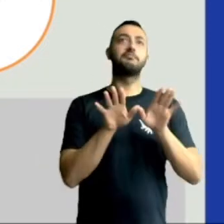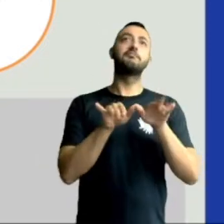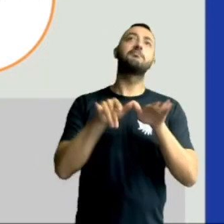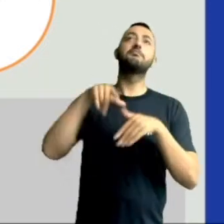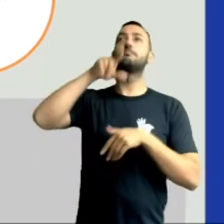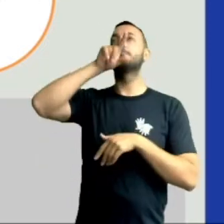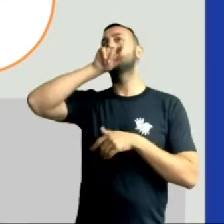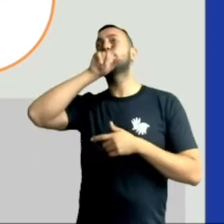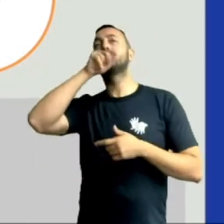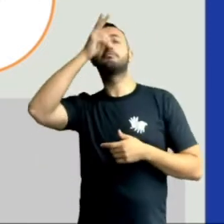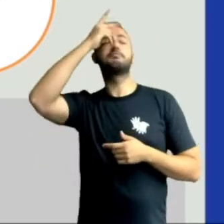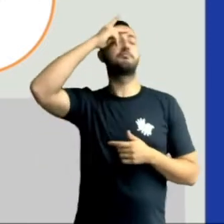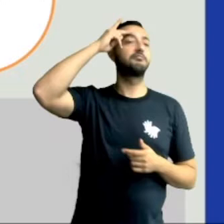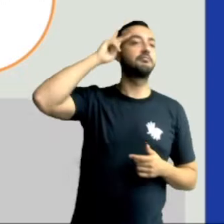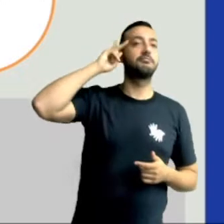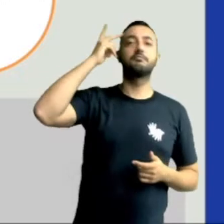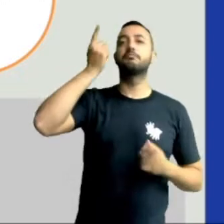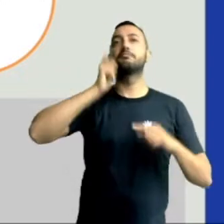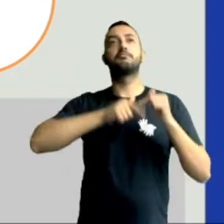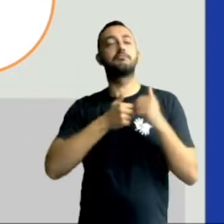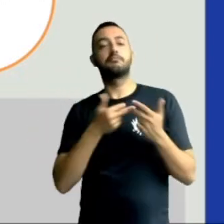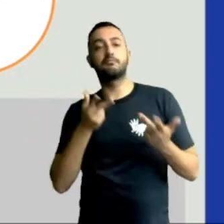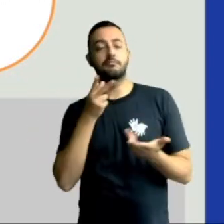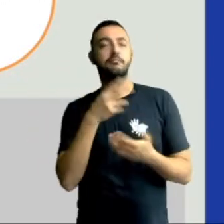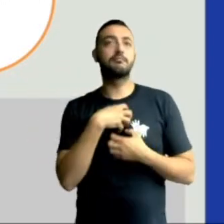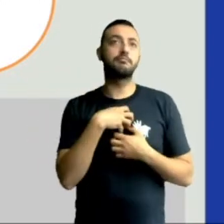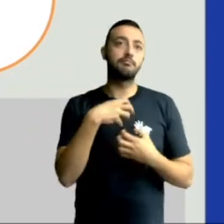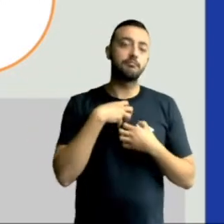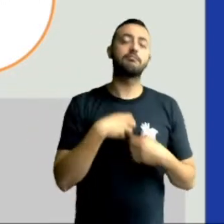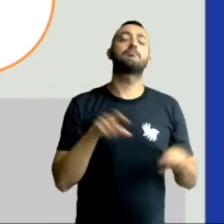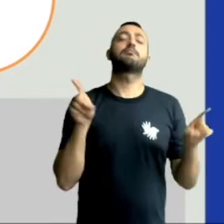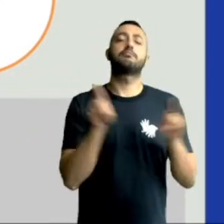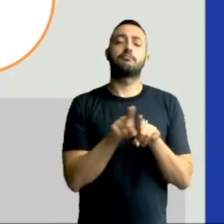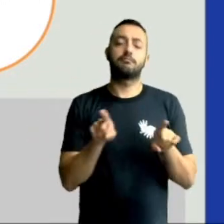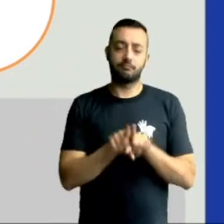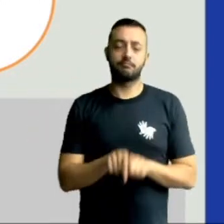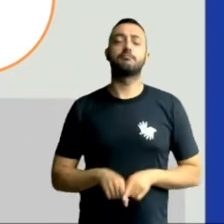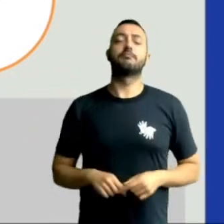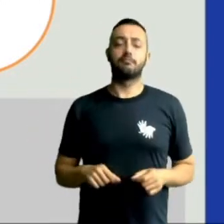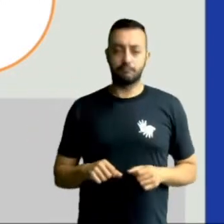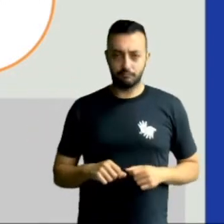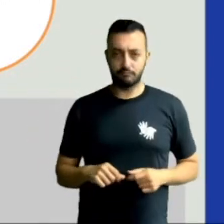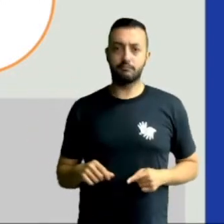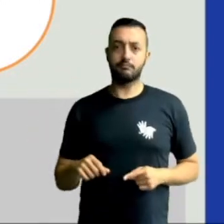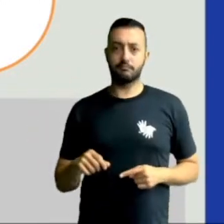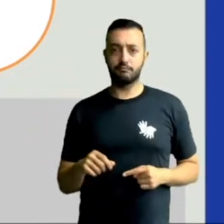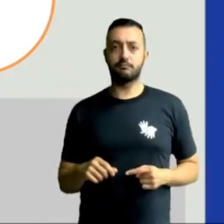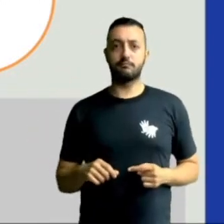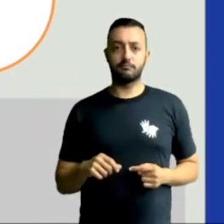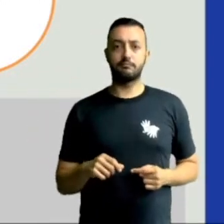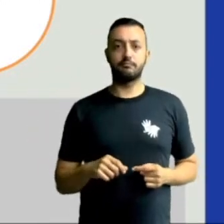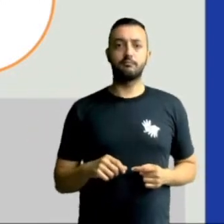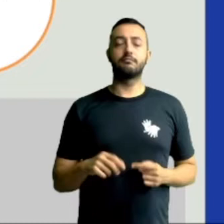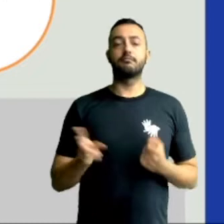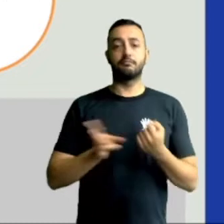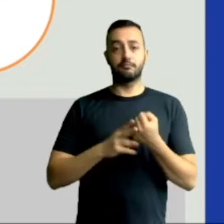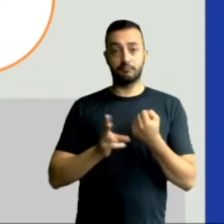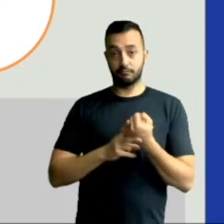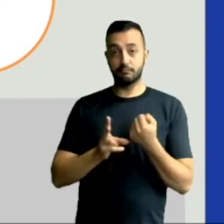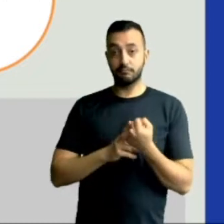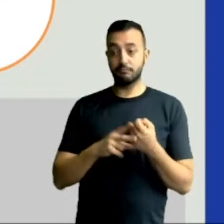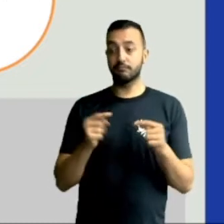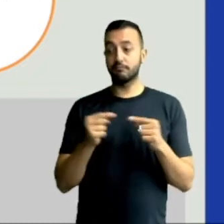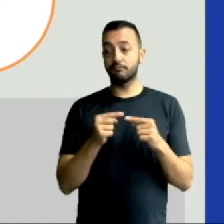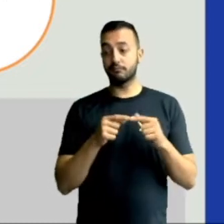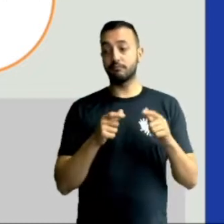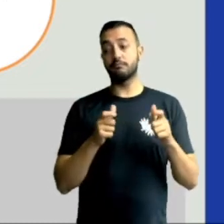seja, pessoas, objetos, sentimentos também, certo? O verbo, ele serve para